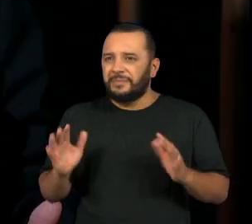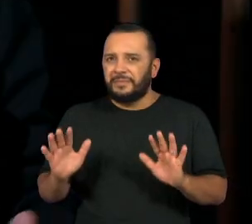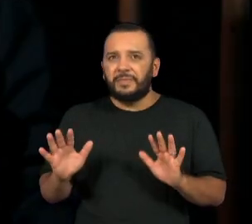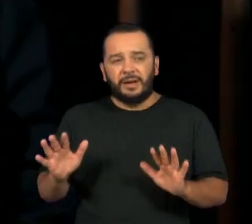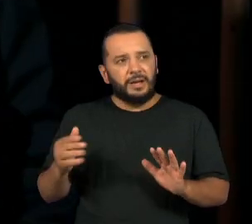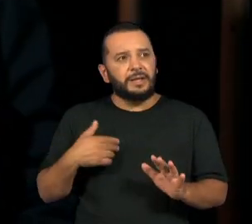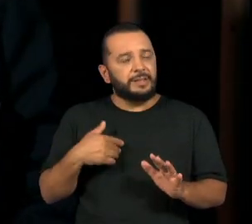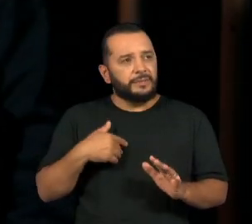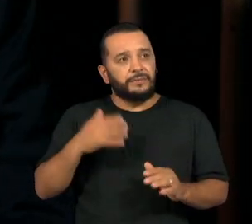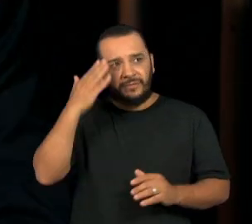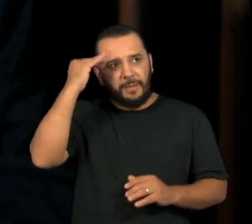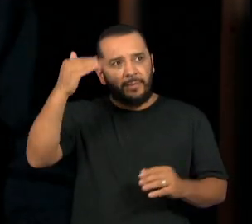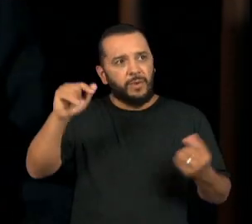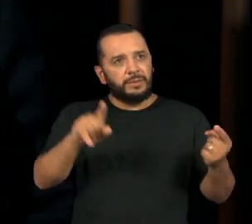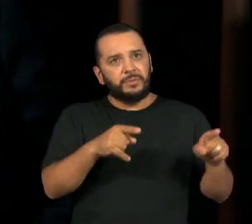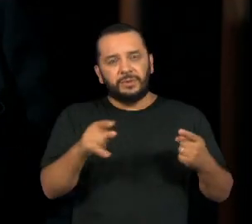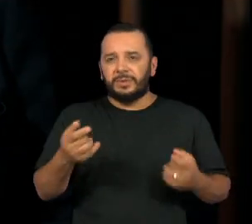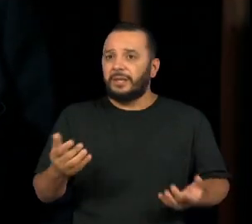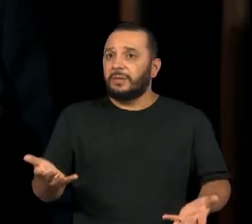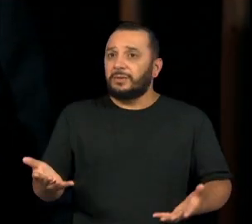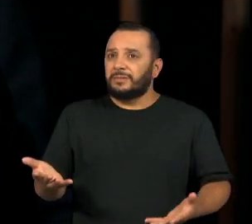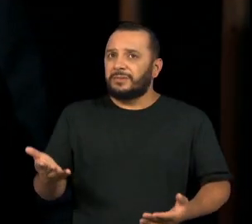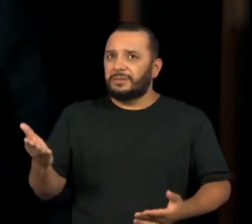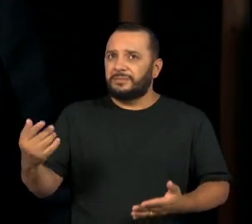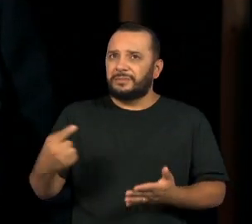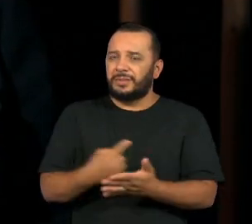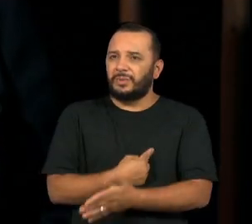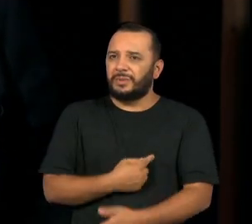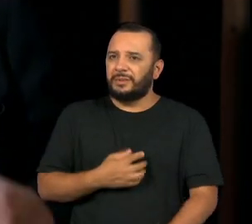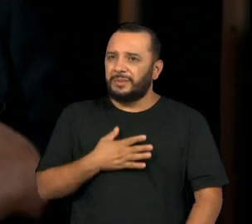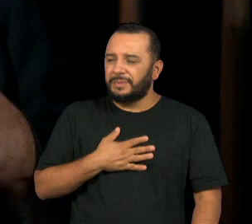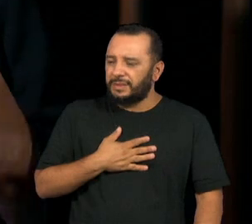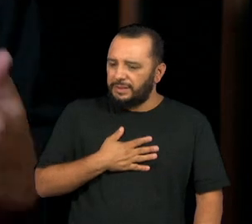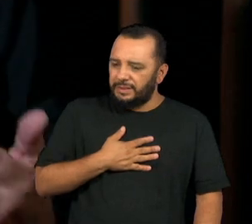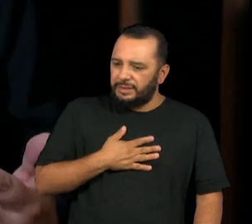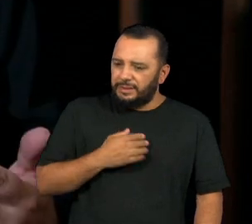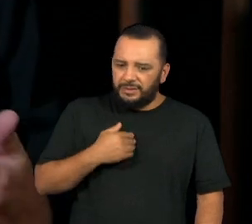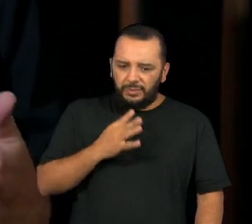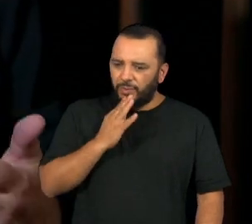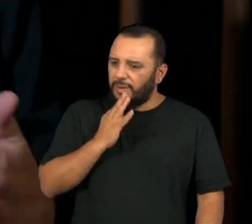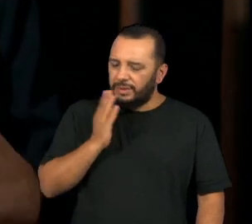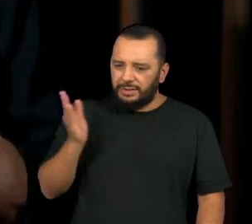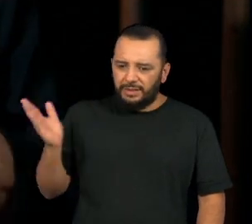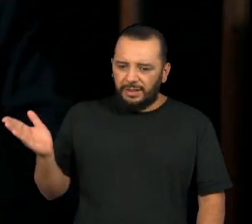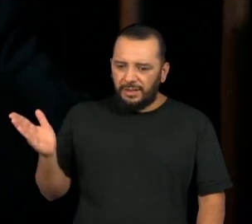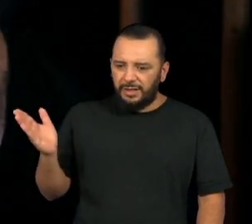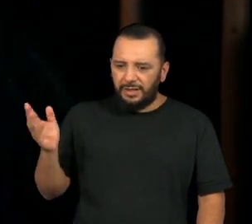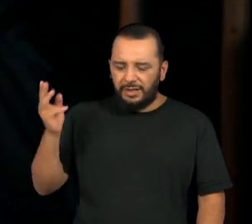assim, plataformas musicais. Aí essa pergunta que você fez, eu falei, meu, se eu não conhecia essa menina,